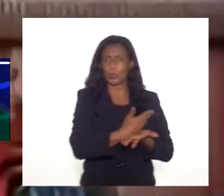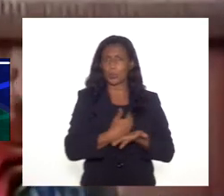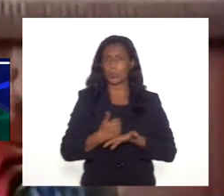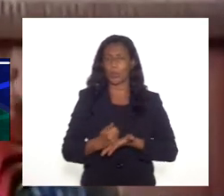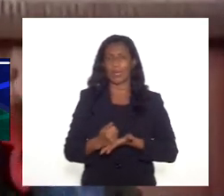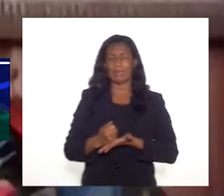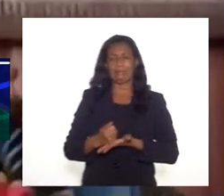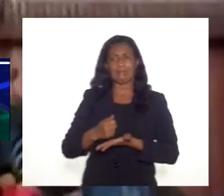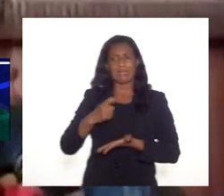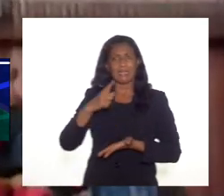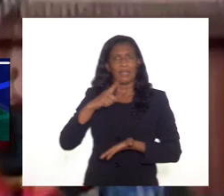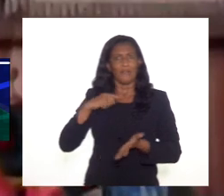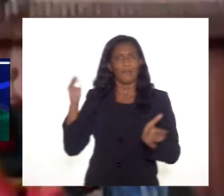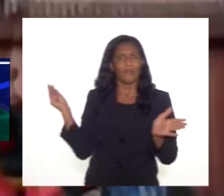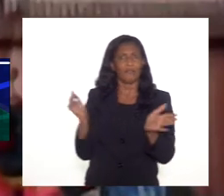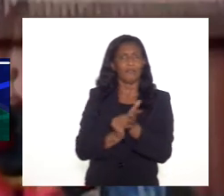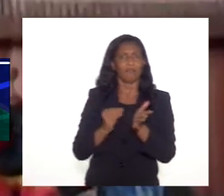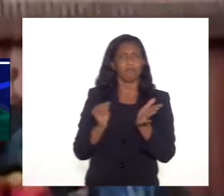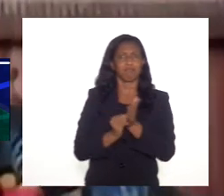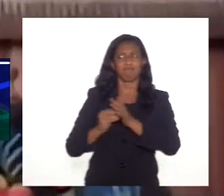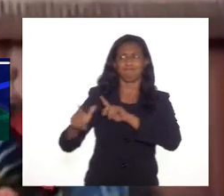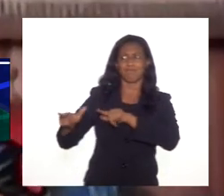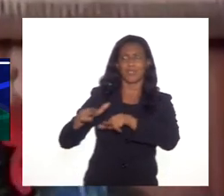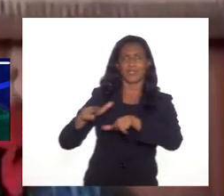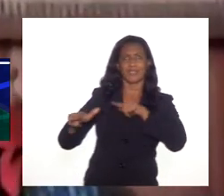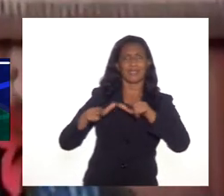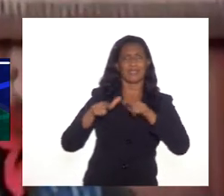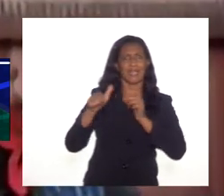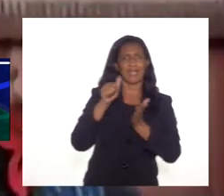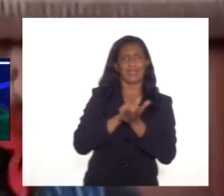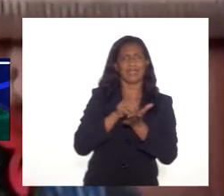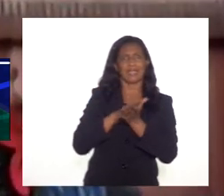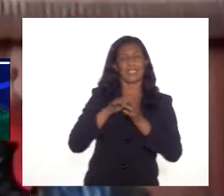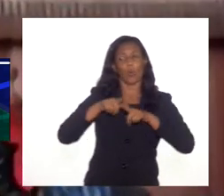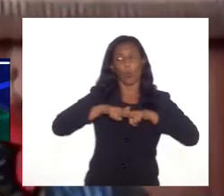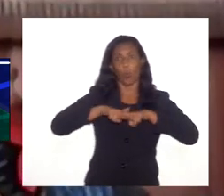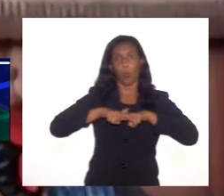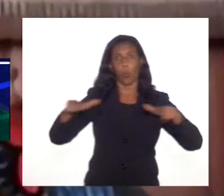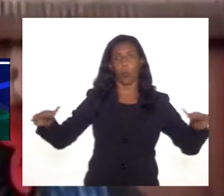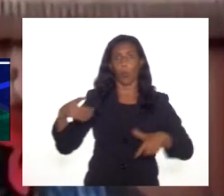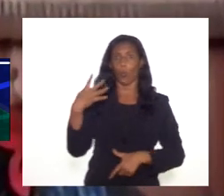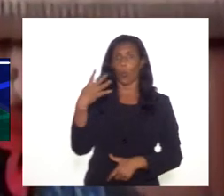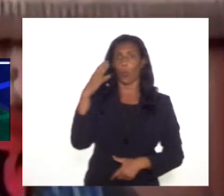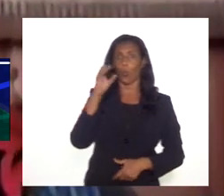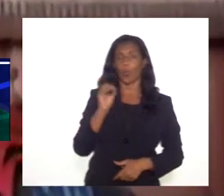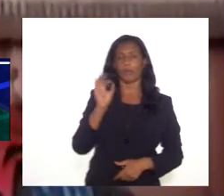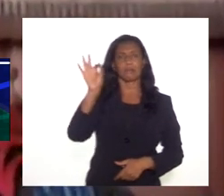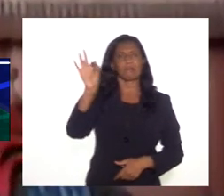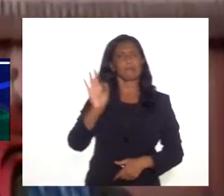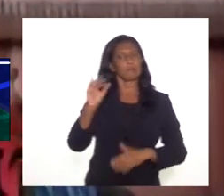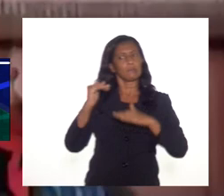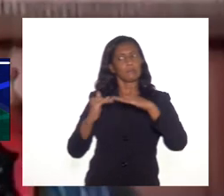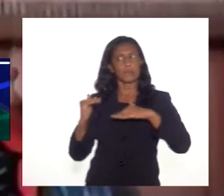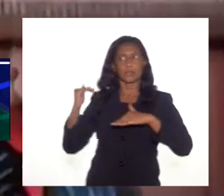de desemprego que são das mais altas do país, 40% acima da média nacional.